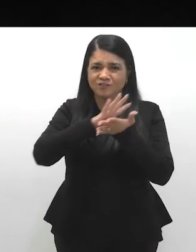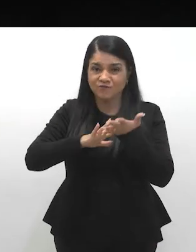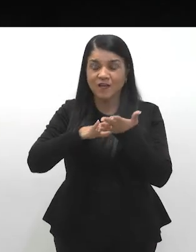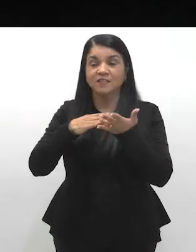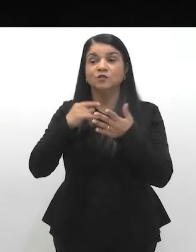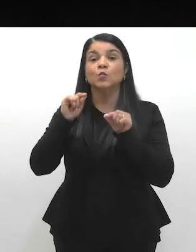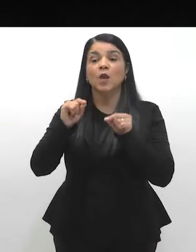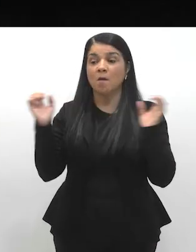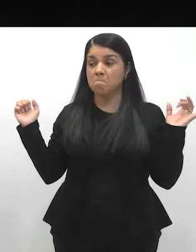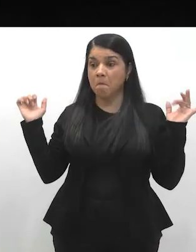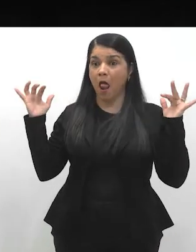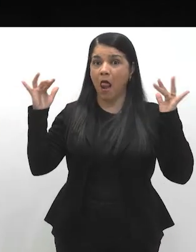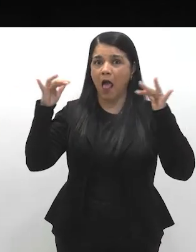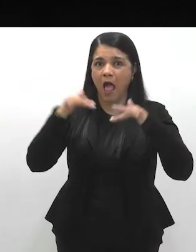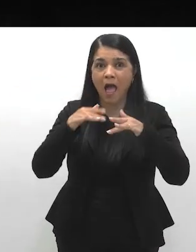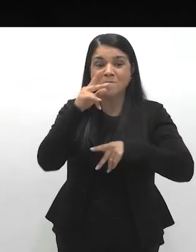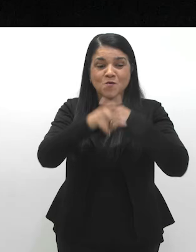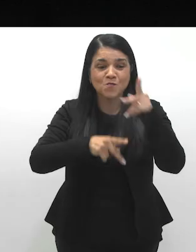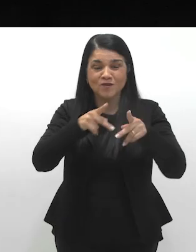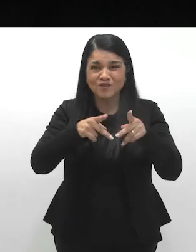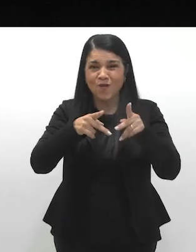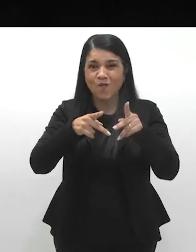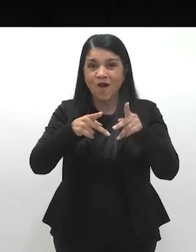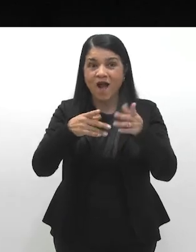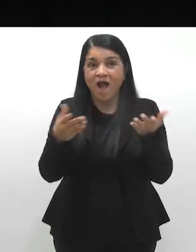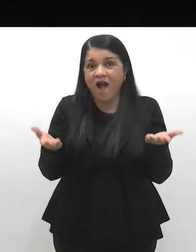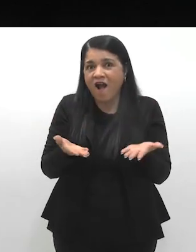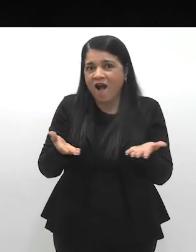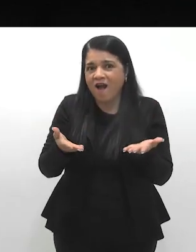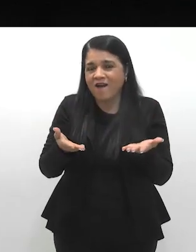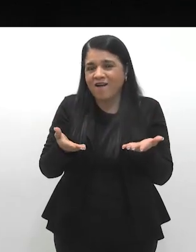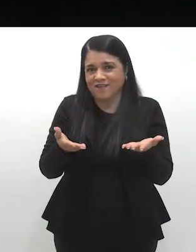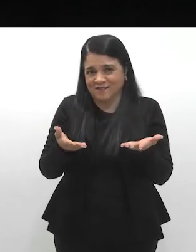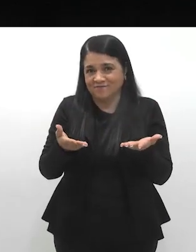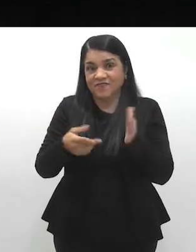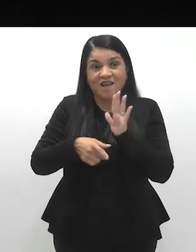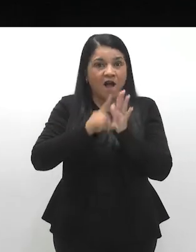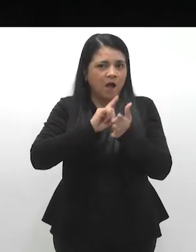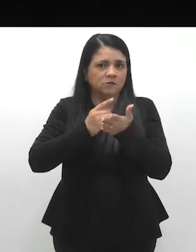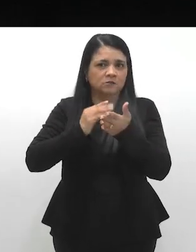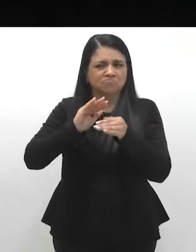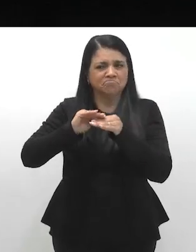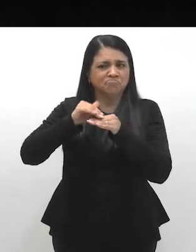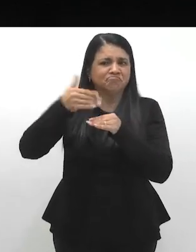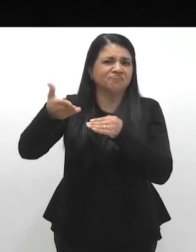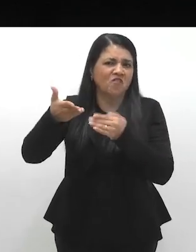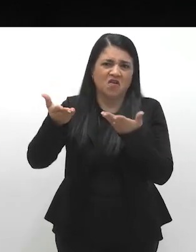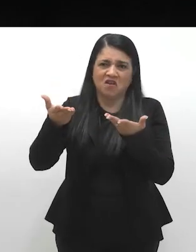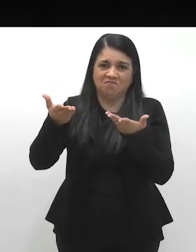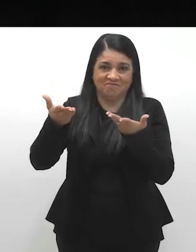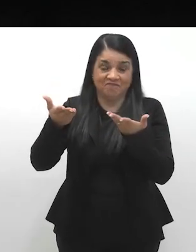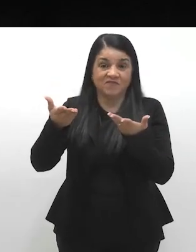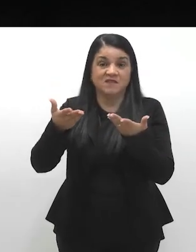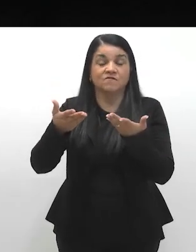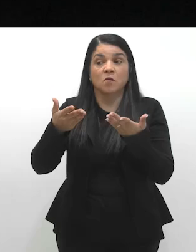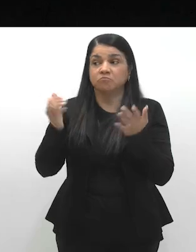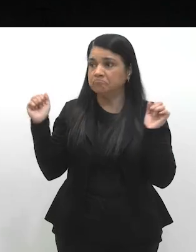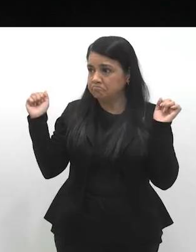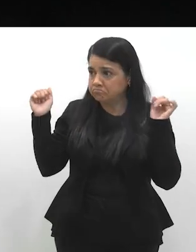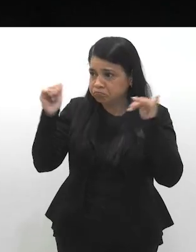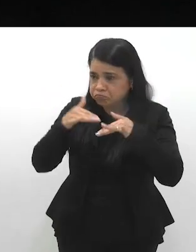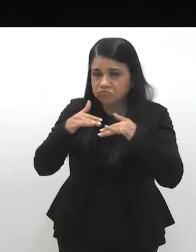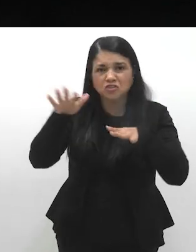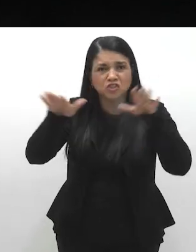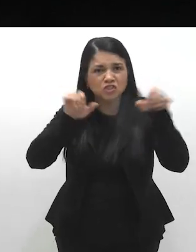isso atrai para dentro da universidade a população que antes ficava do lado de fora, que é justamente esse nosso objetivo. Vamos trazer para